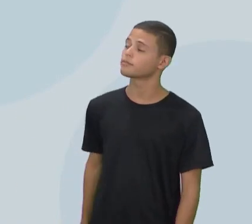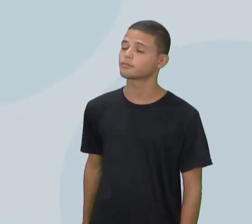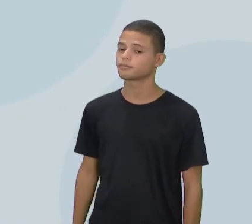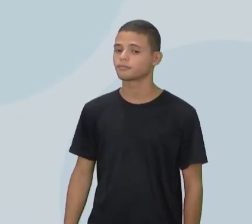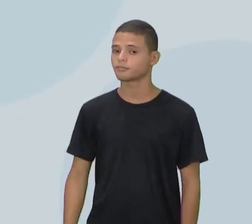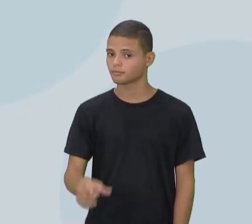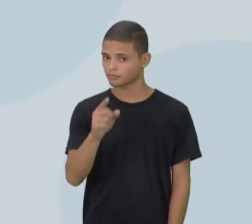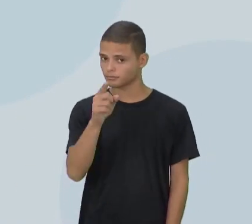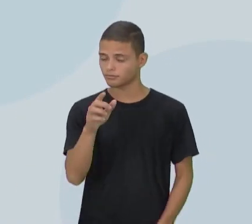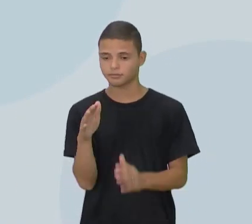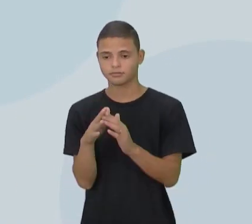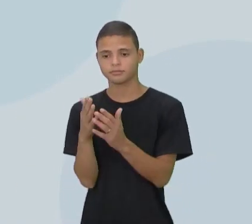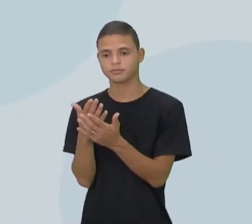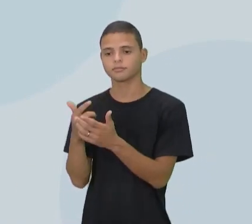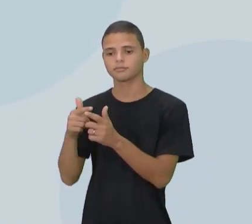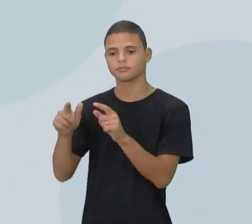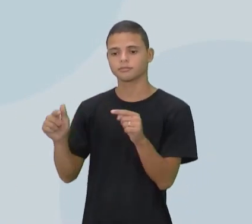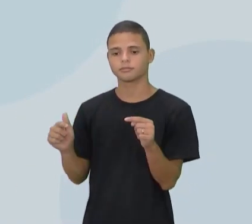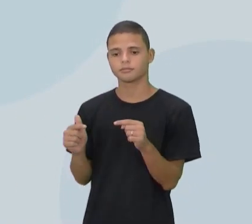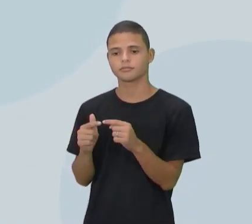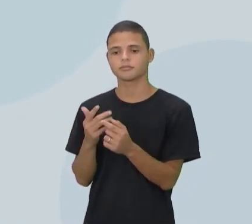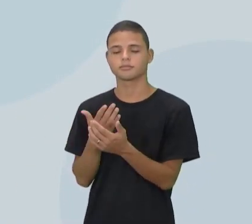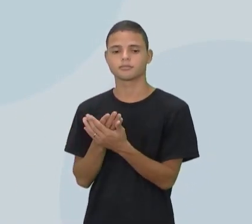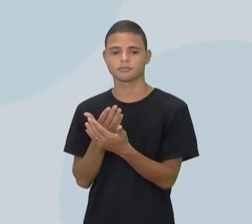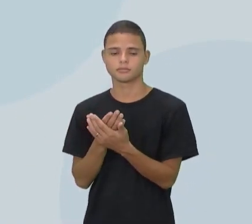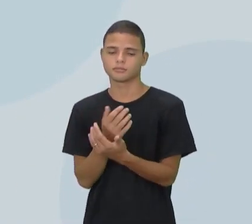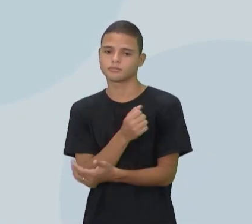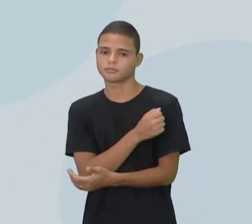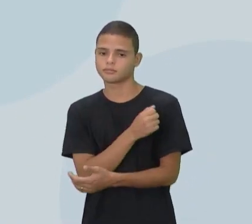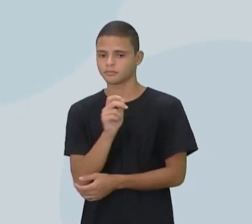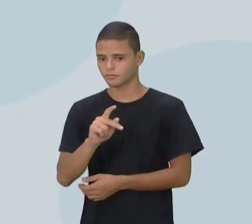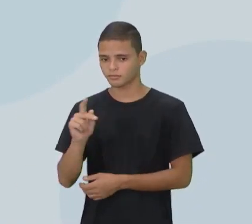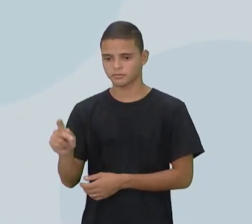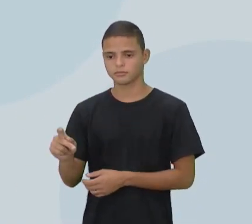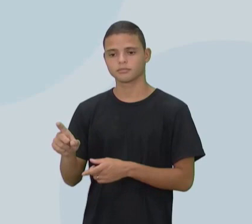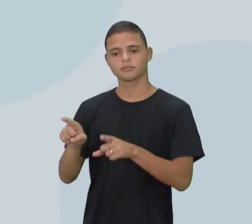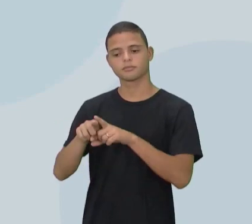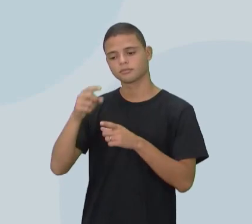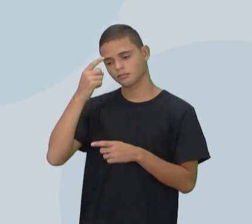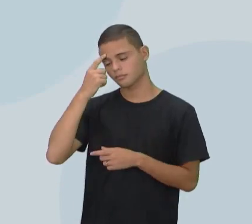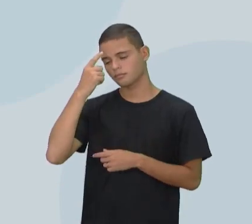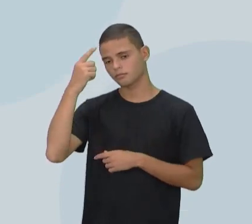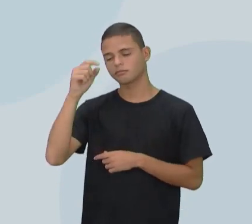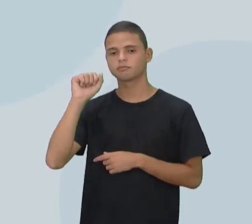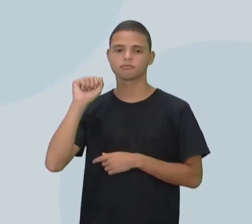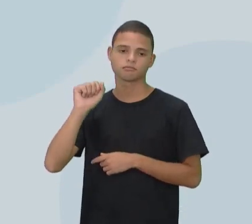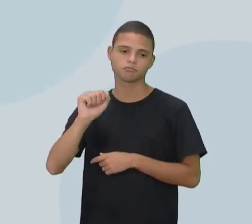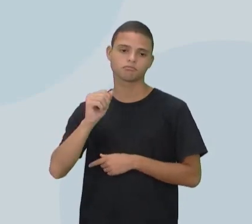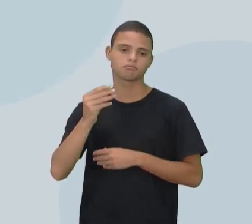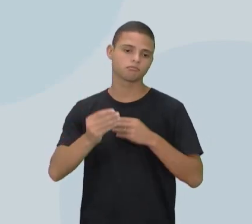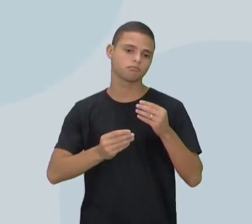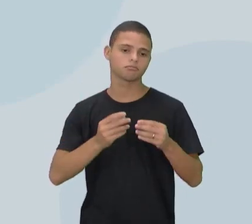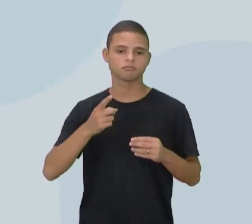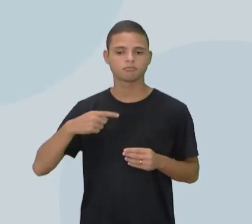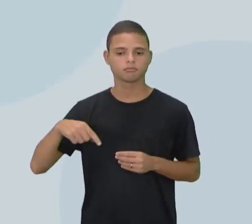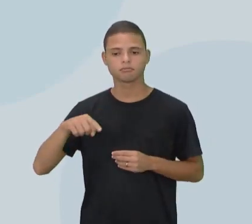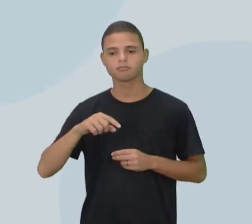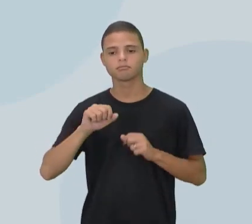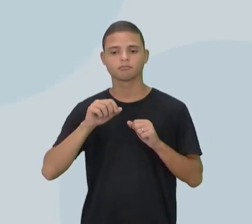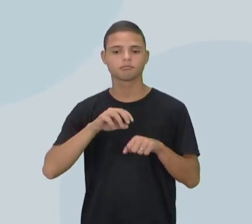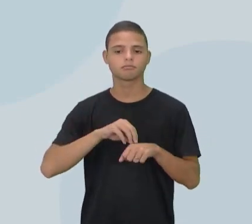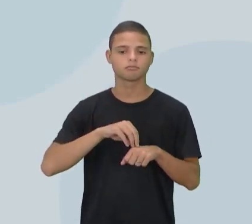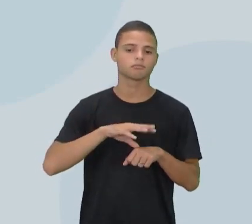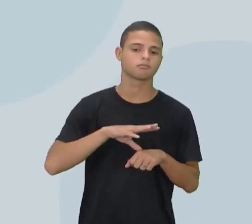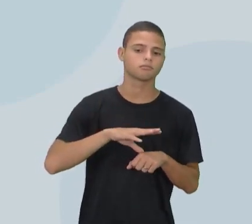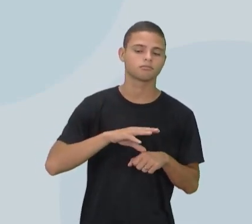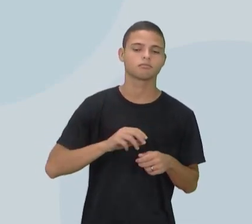sua sala de aula, aí, com o seu professor. E aí a professora também pode pensar aí, professora, como que a gente poderia estar sugerindo para